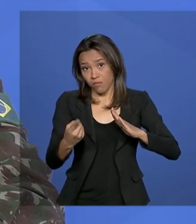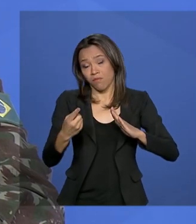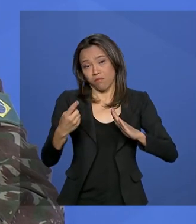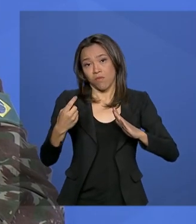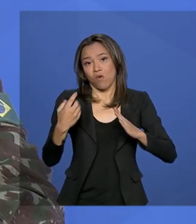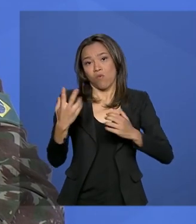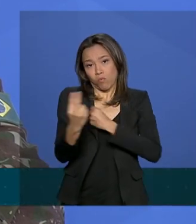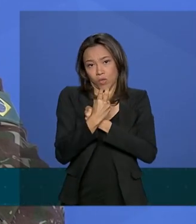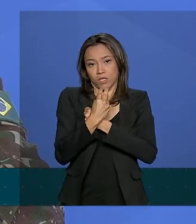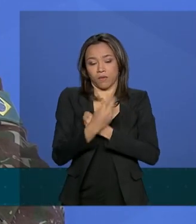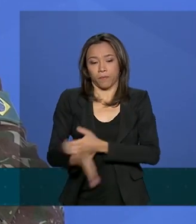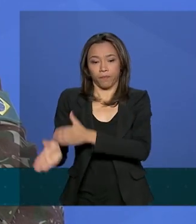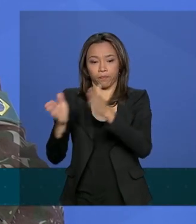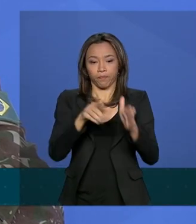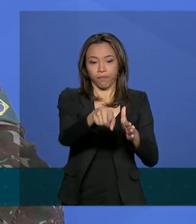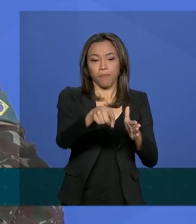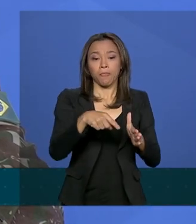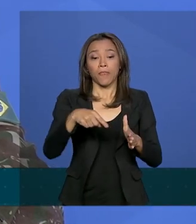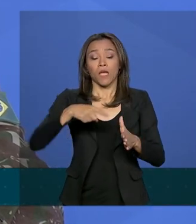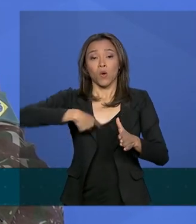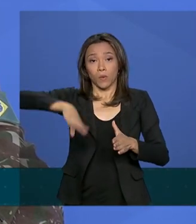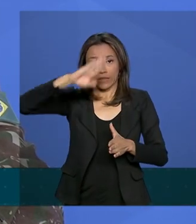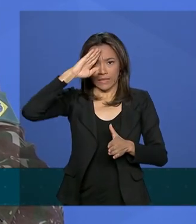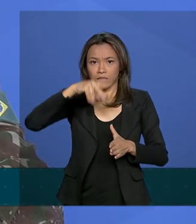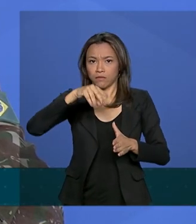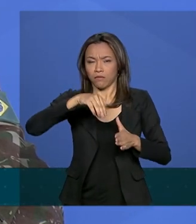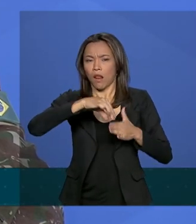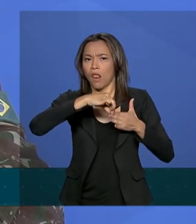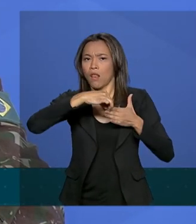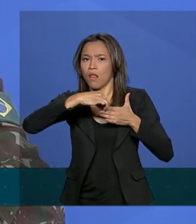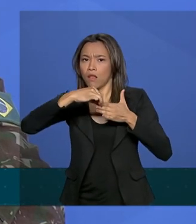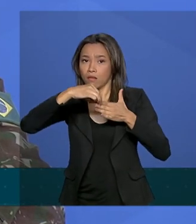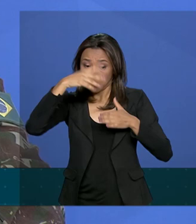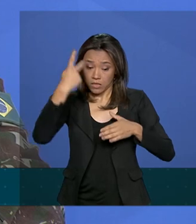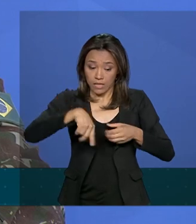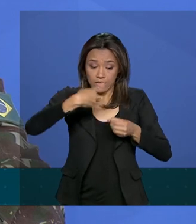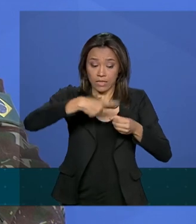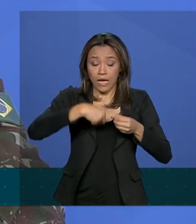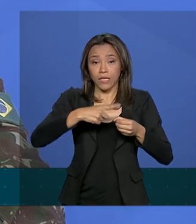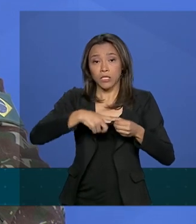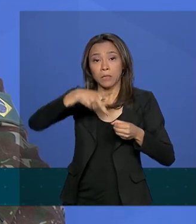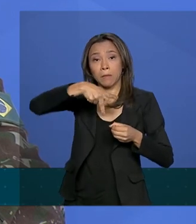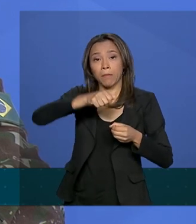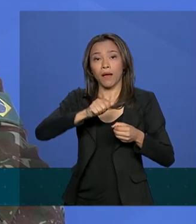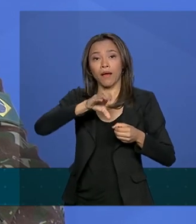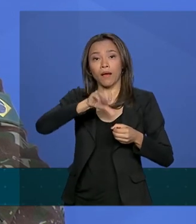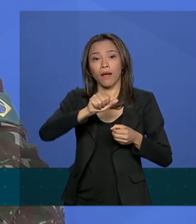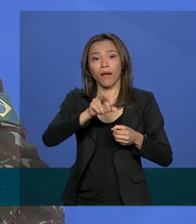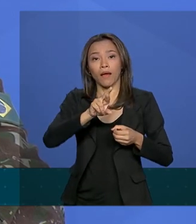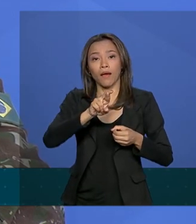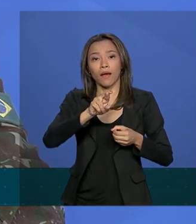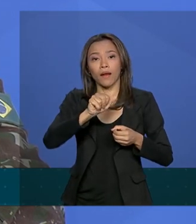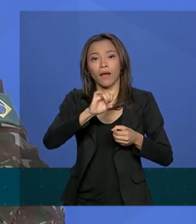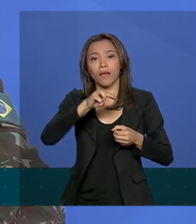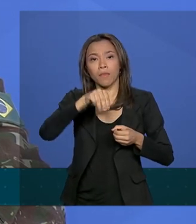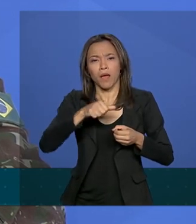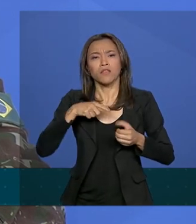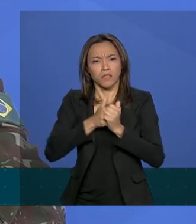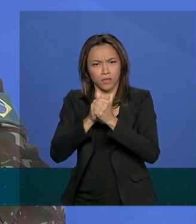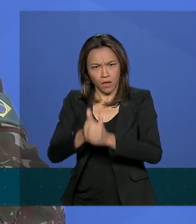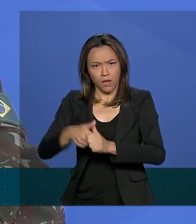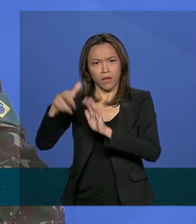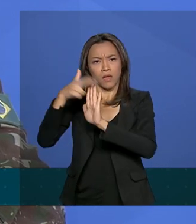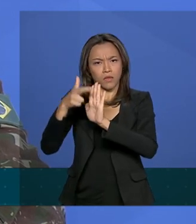processo migratório em Pacaraima. Os protocolos, tanto por refúgio ou por residência,